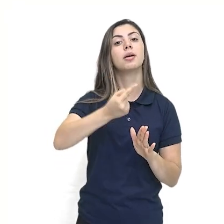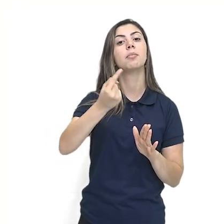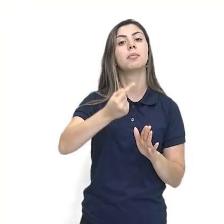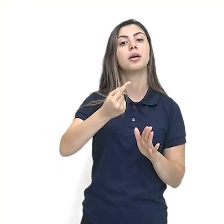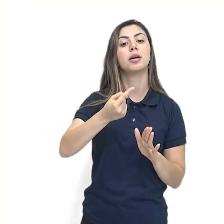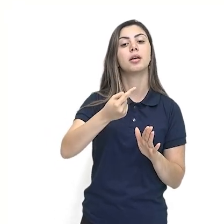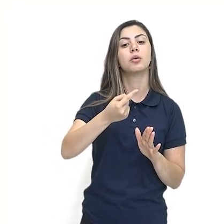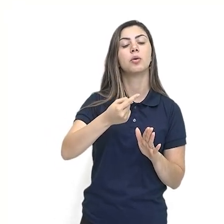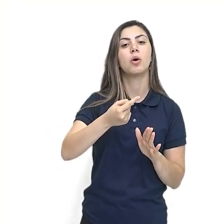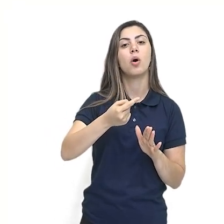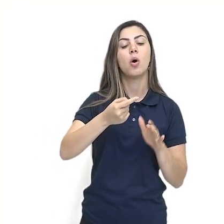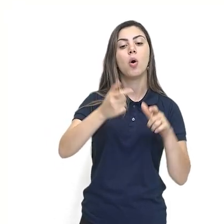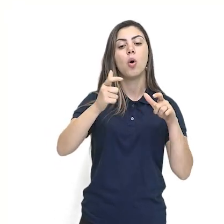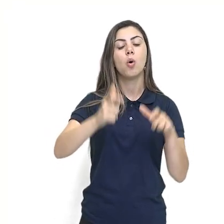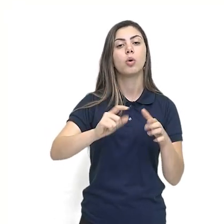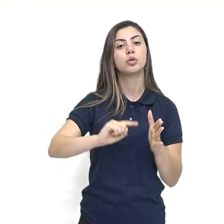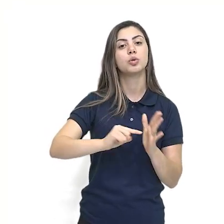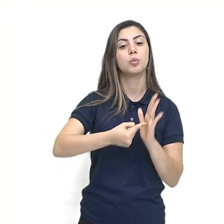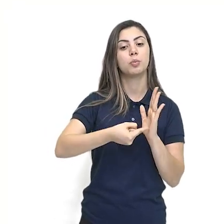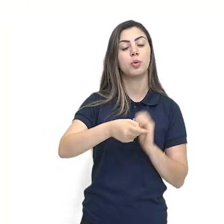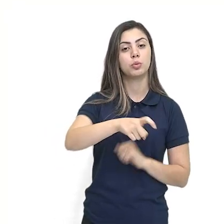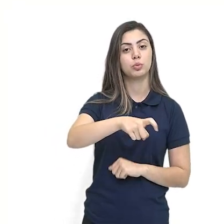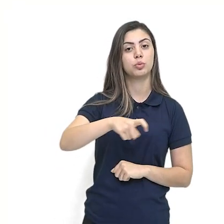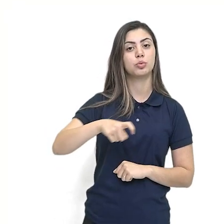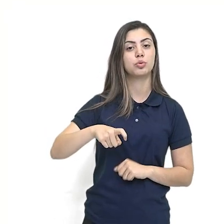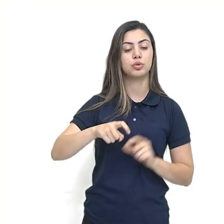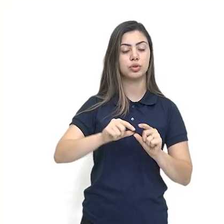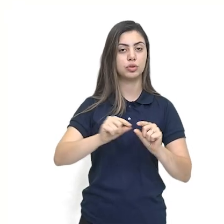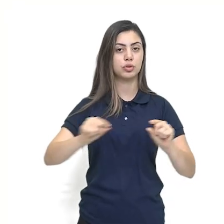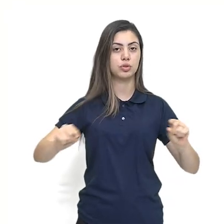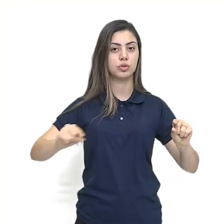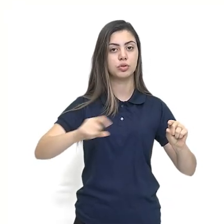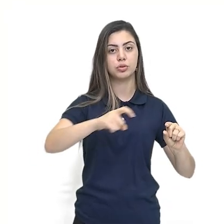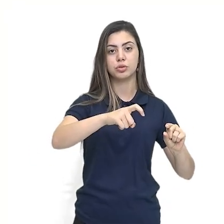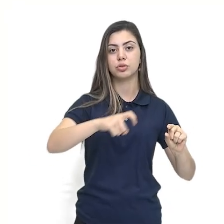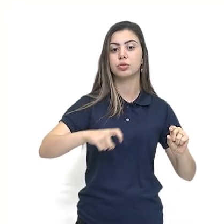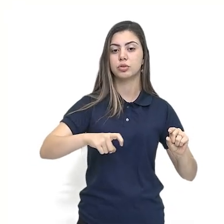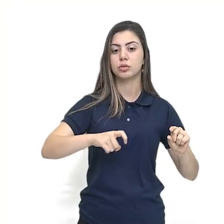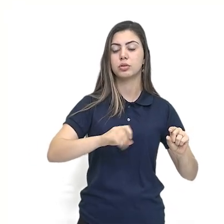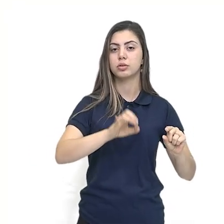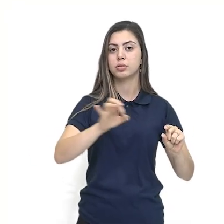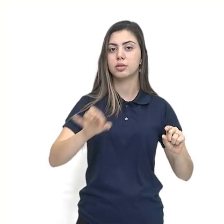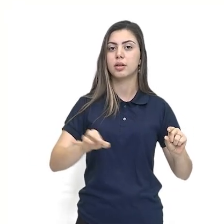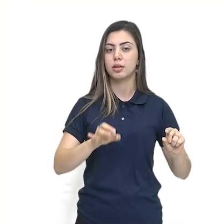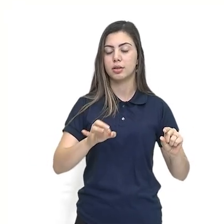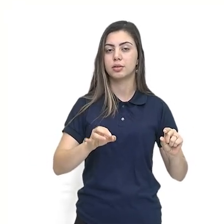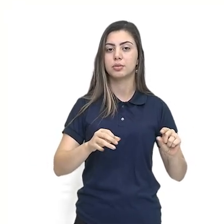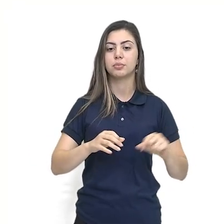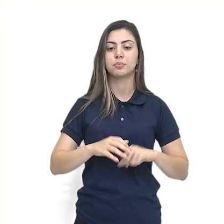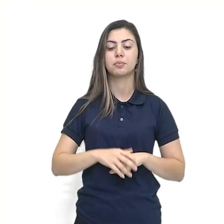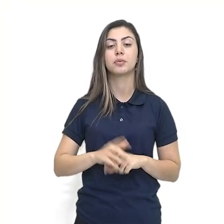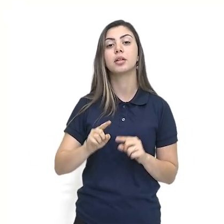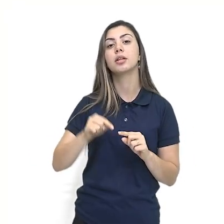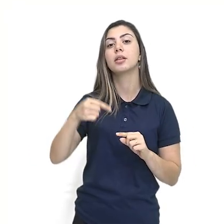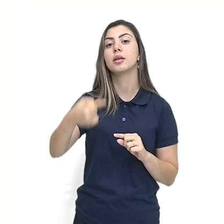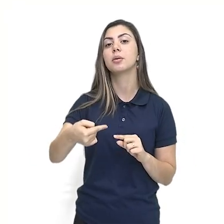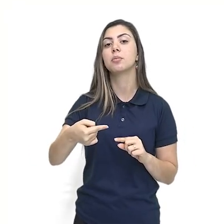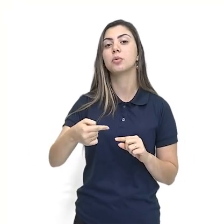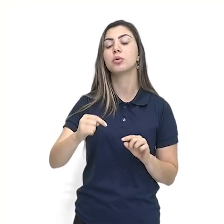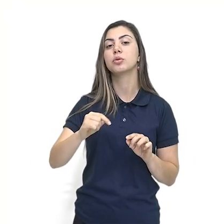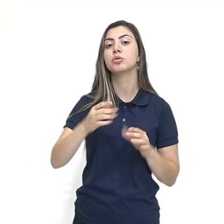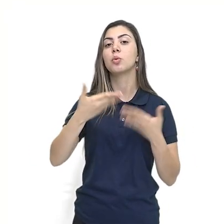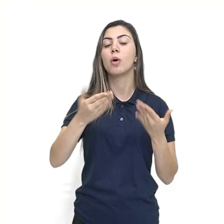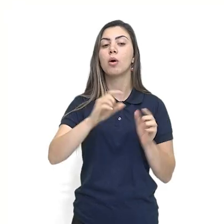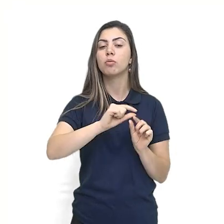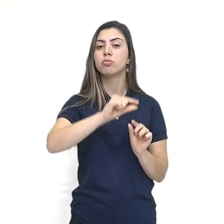Primeiro, eu digo a localização dele na reta X, que é o eixo das abscissas, e depois o